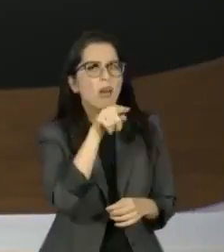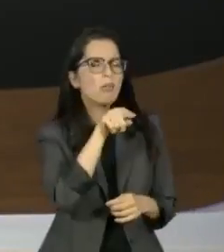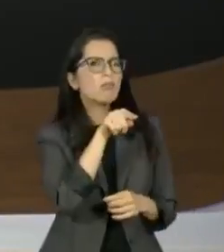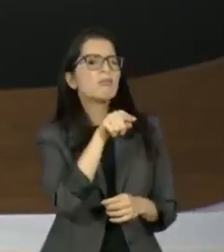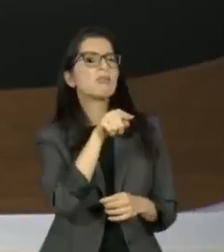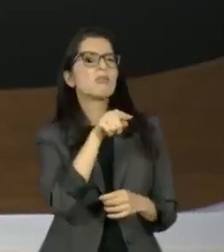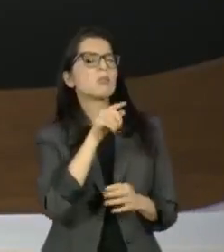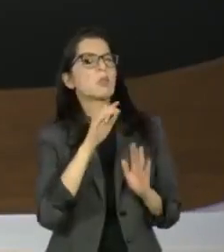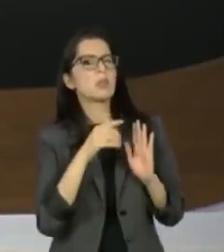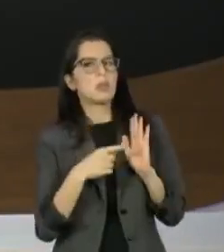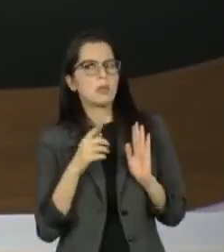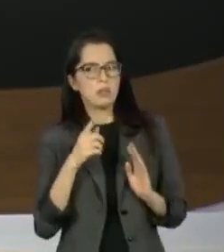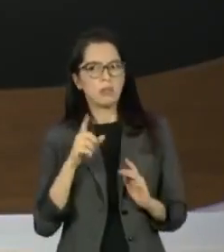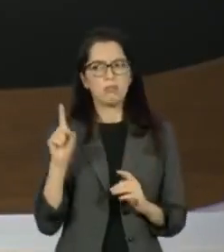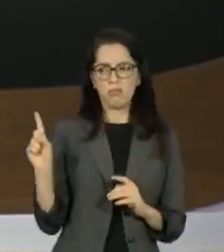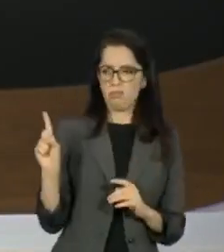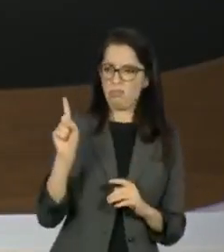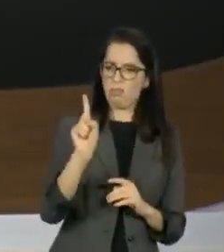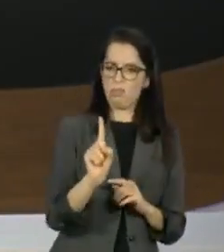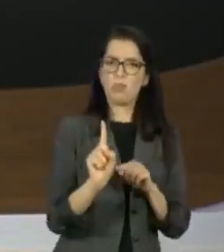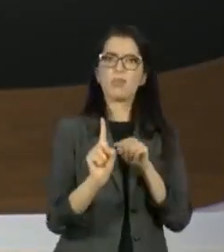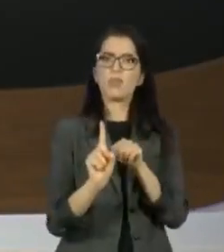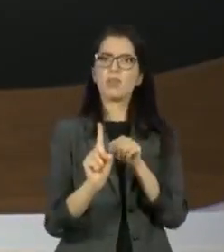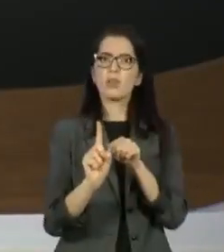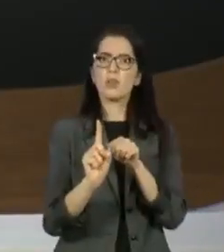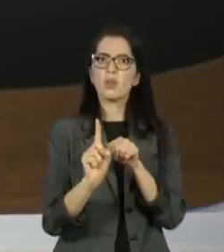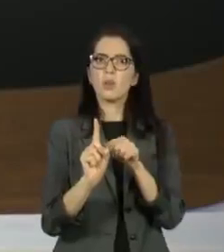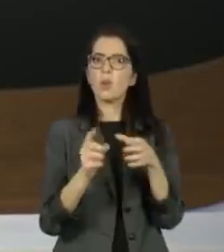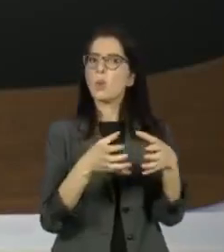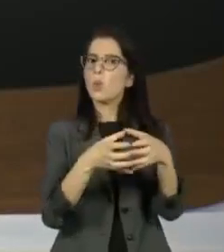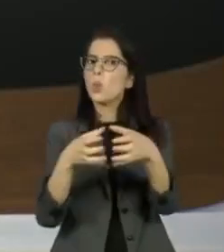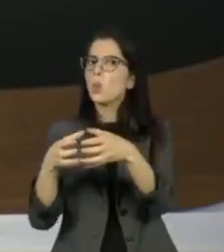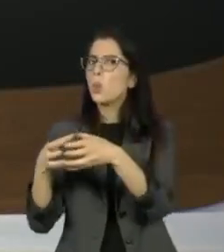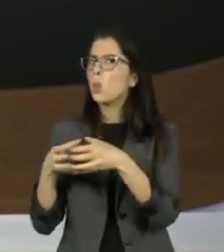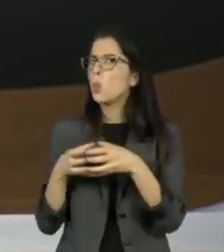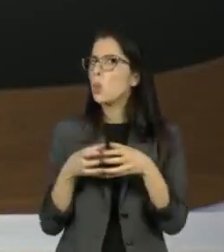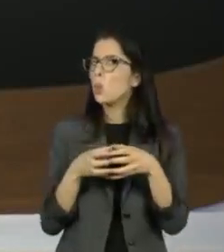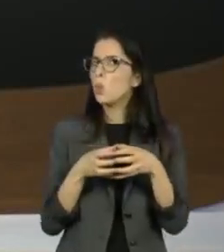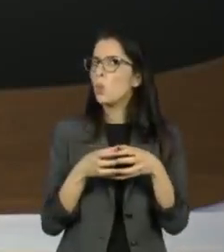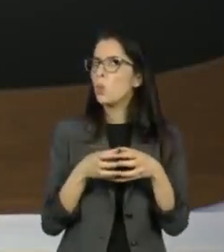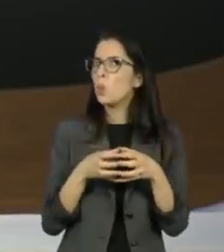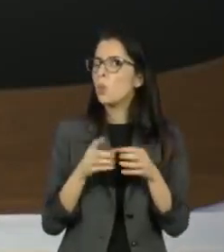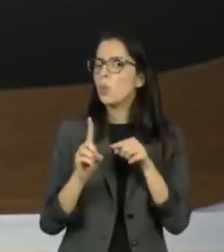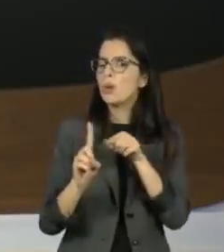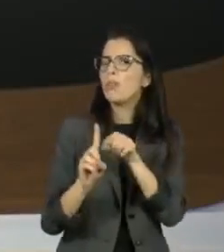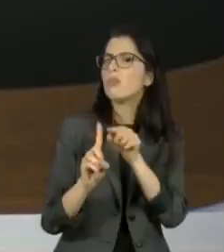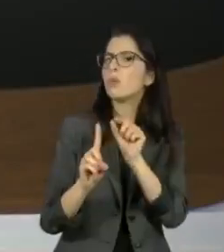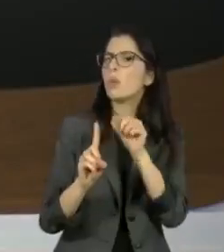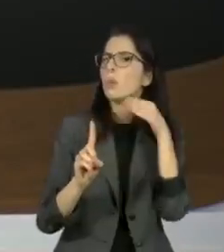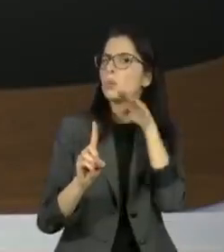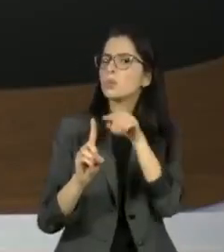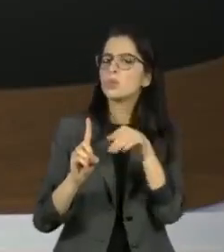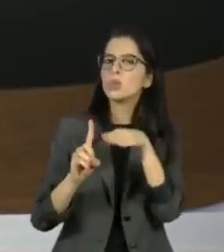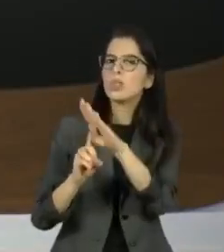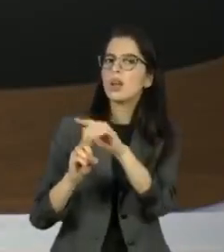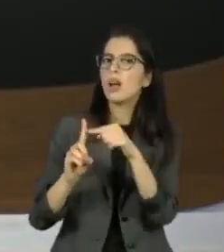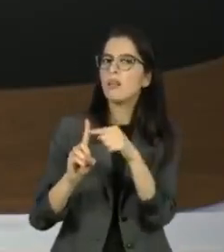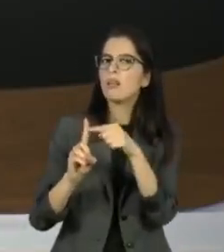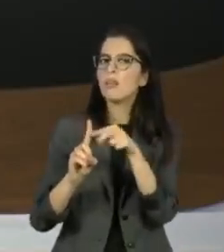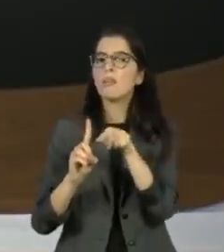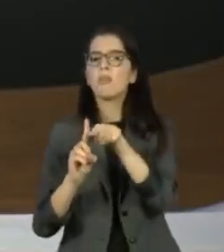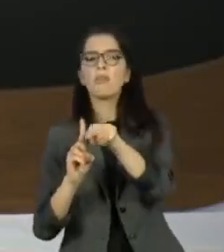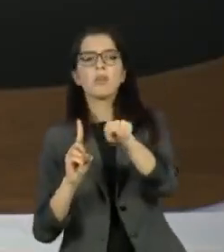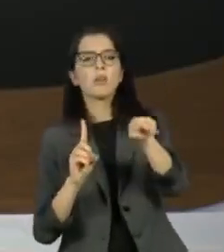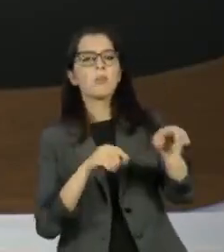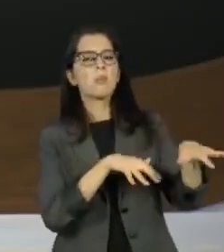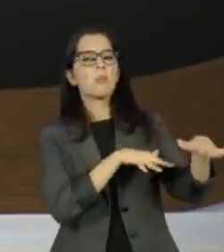atos aconteceram na rampa do Palácio do Planalto, com o presidente descendo a rampa e indo ao encontro dessas pessoas.